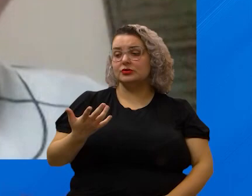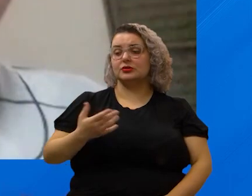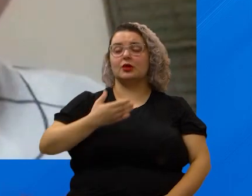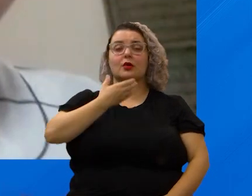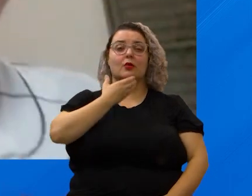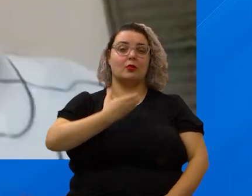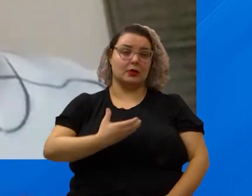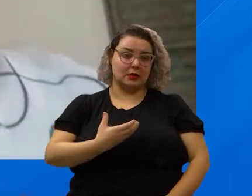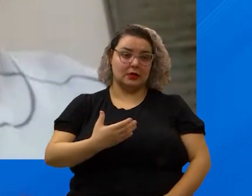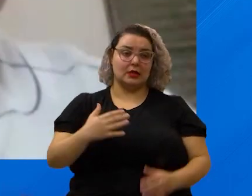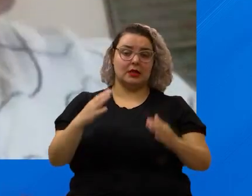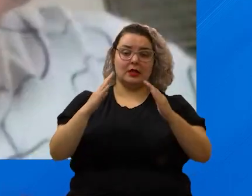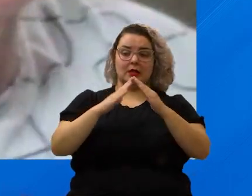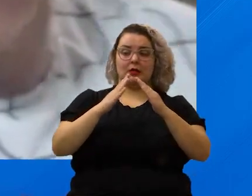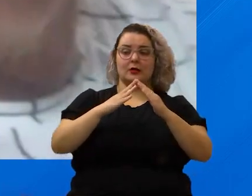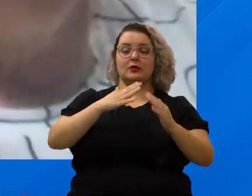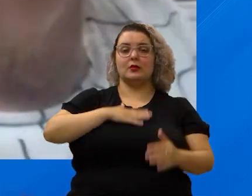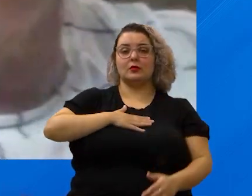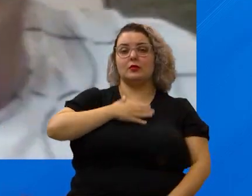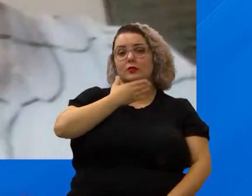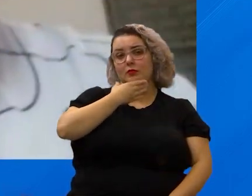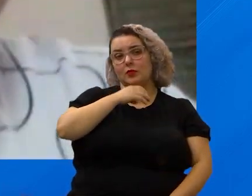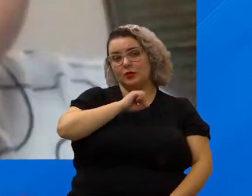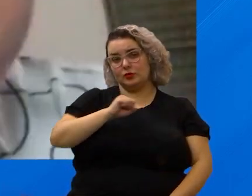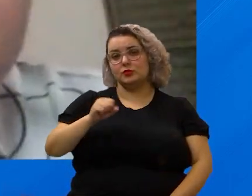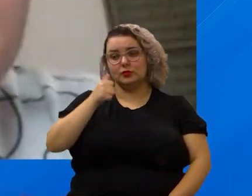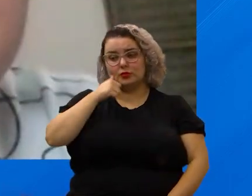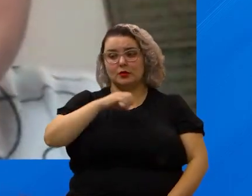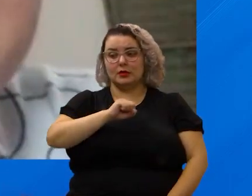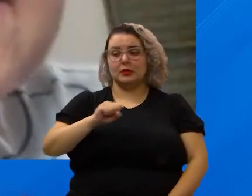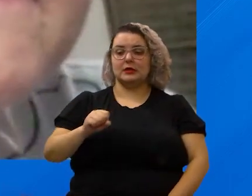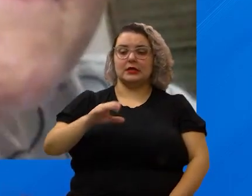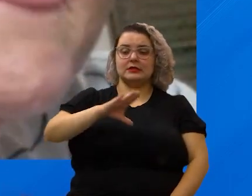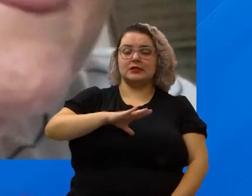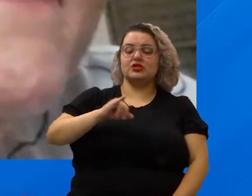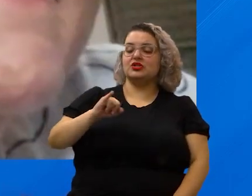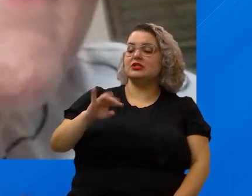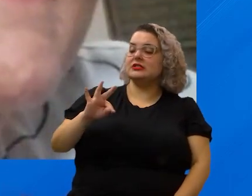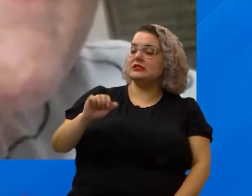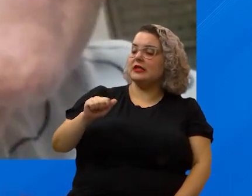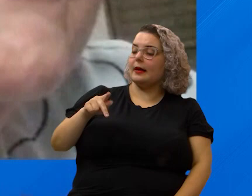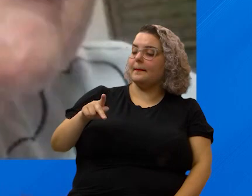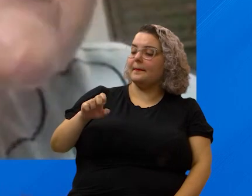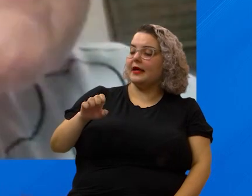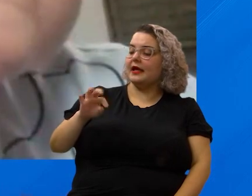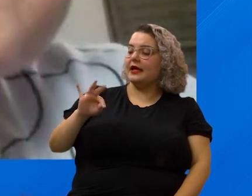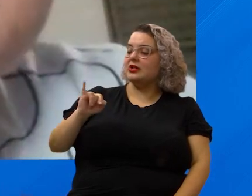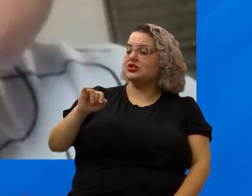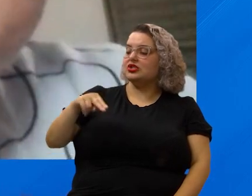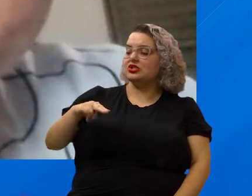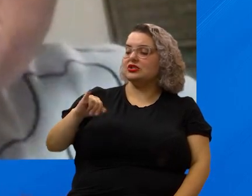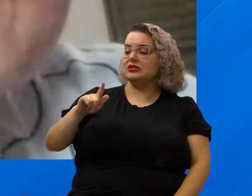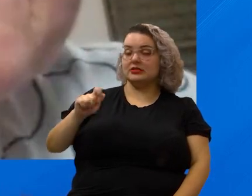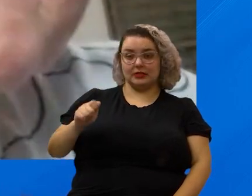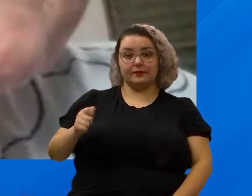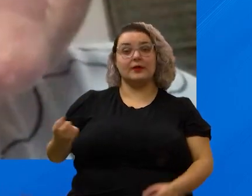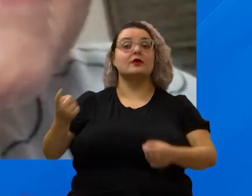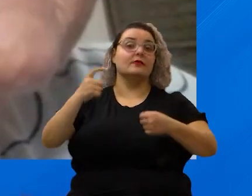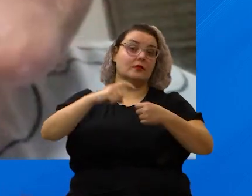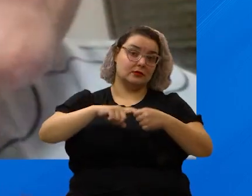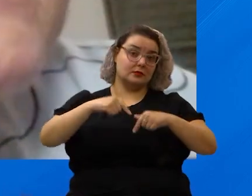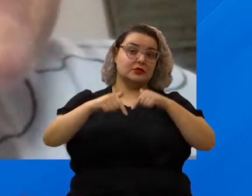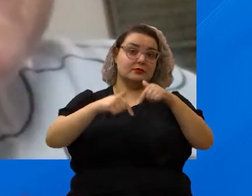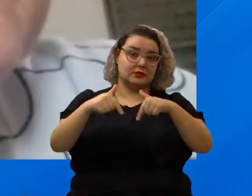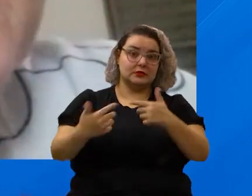o Natal na casa dos meus sogros, em Itapetininga, e voltamos para trabalhar,